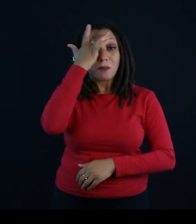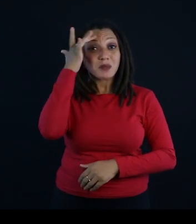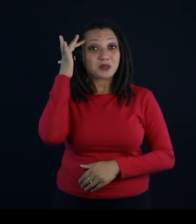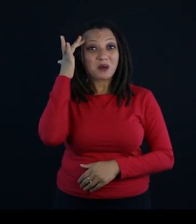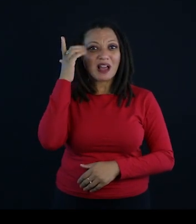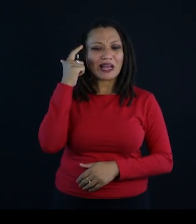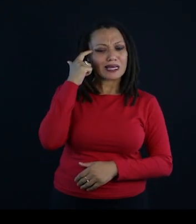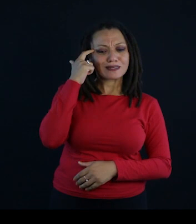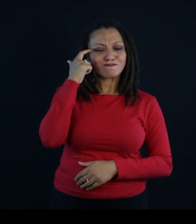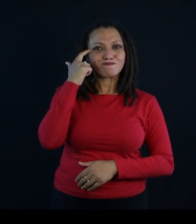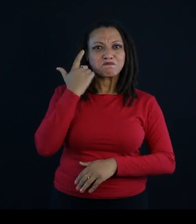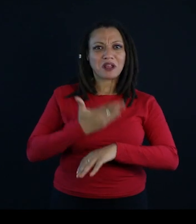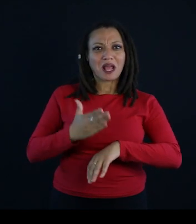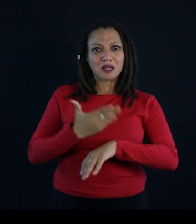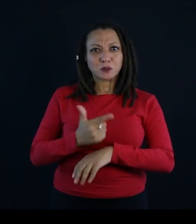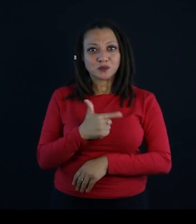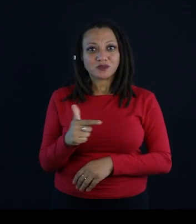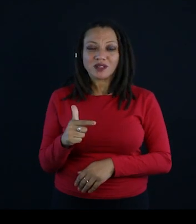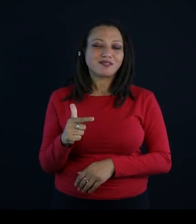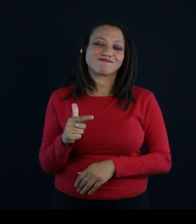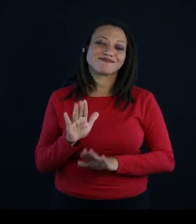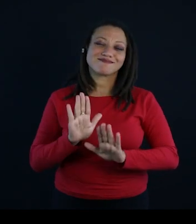habilidoso, não é difícil.